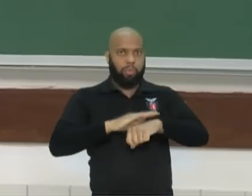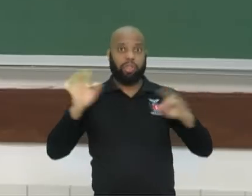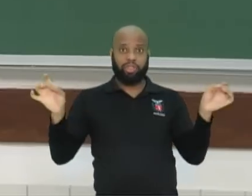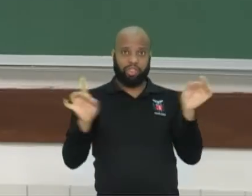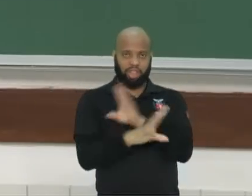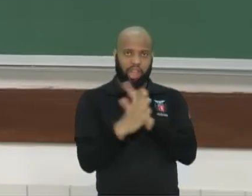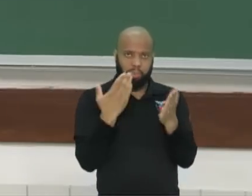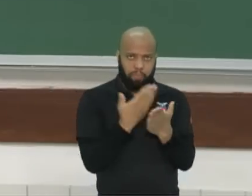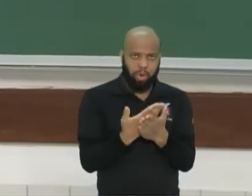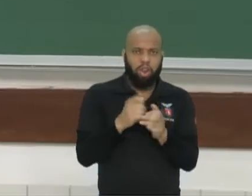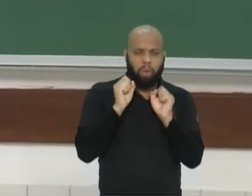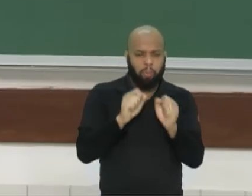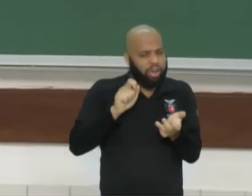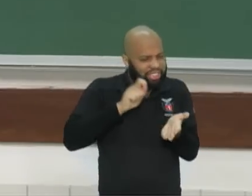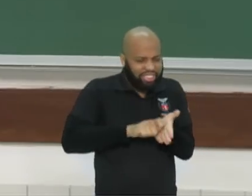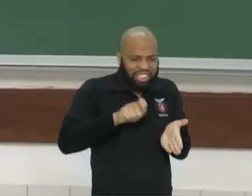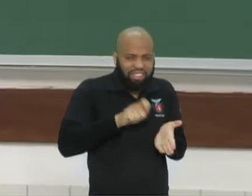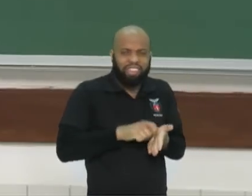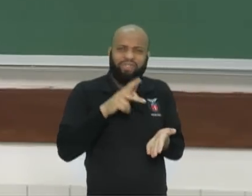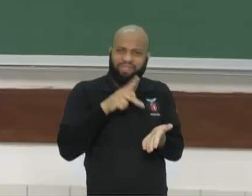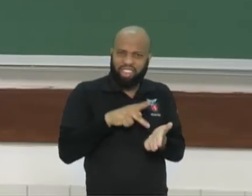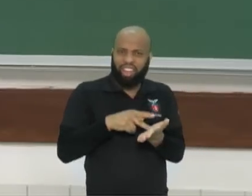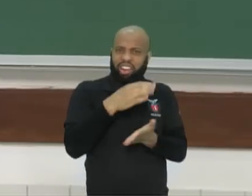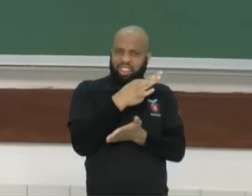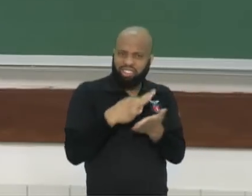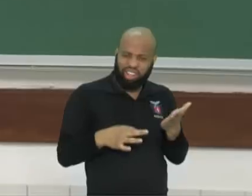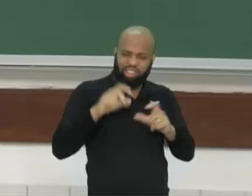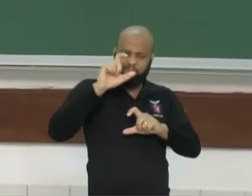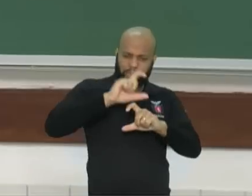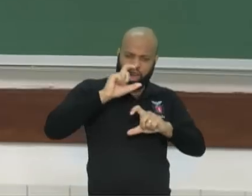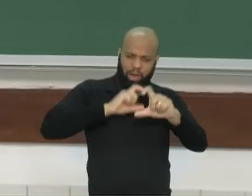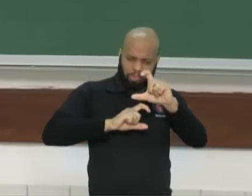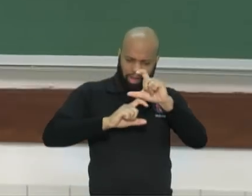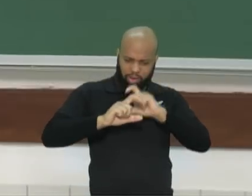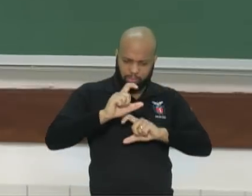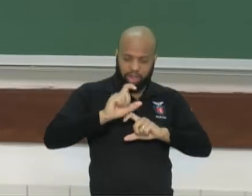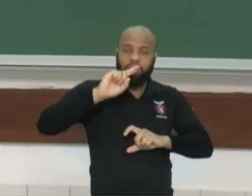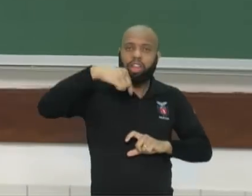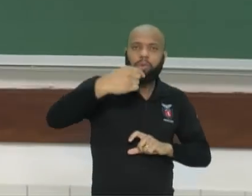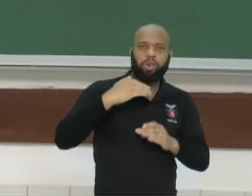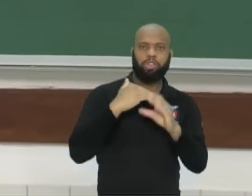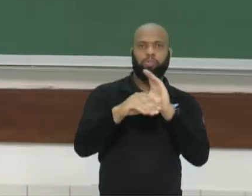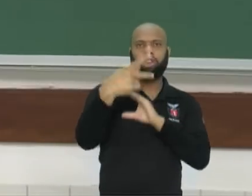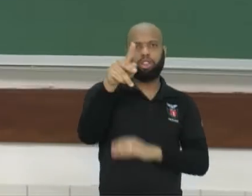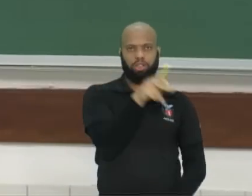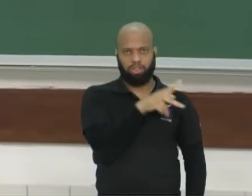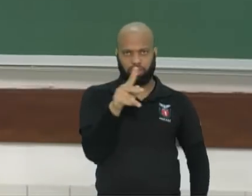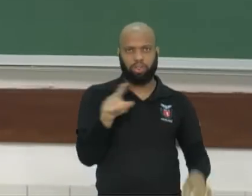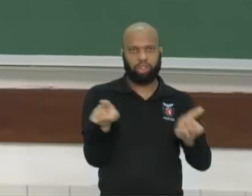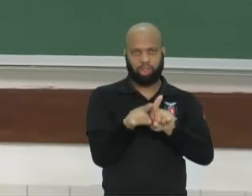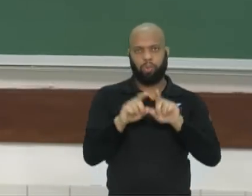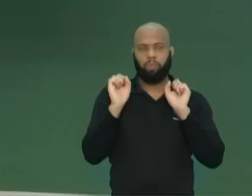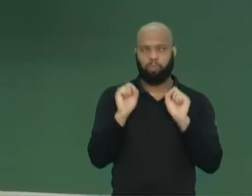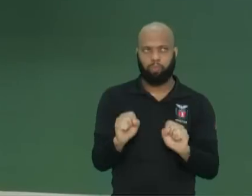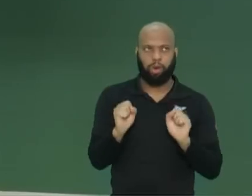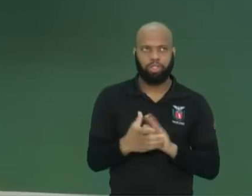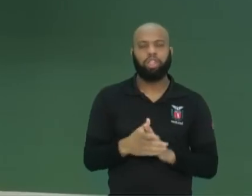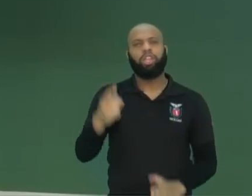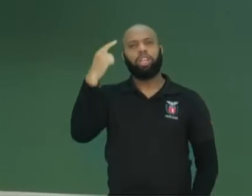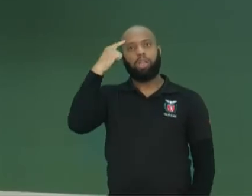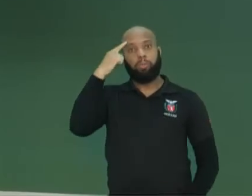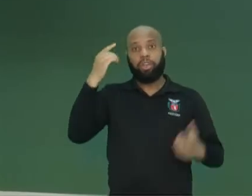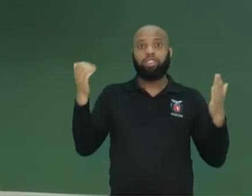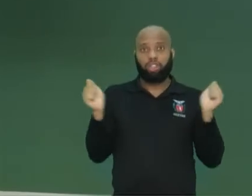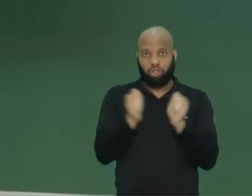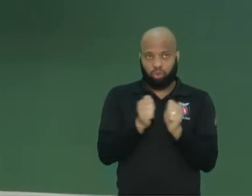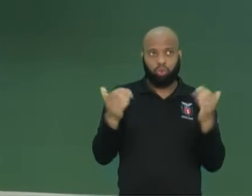podem escrever, aumentar o texto de vocês aí e depois encaminhar para o professor também, tá? Então, pensando juntos